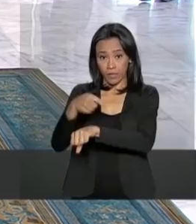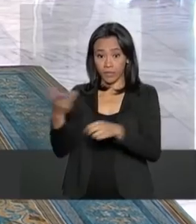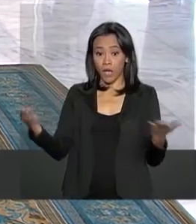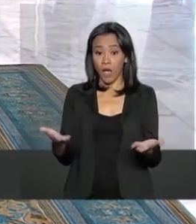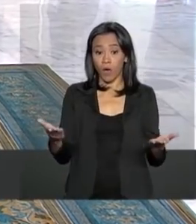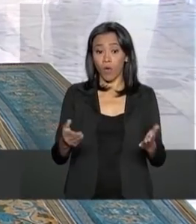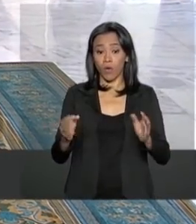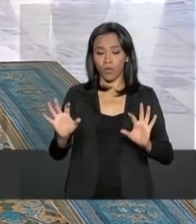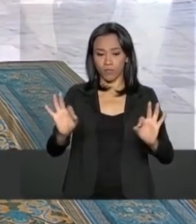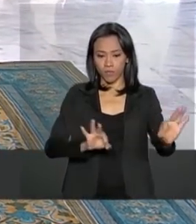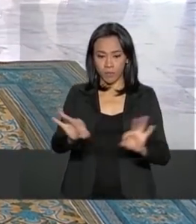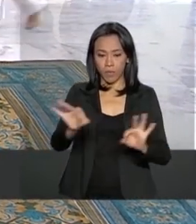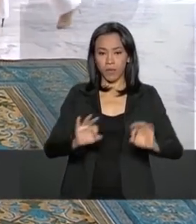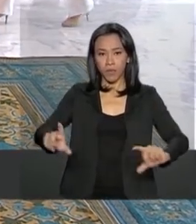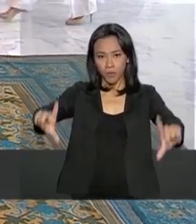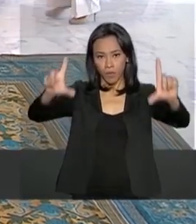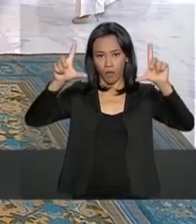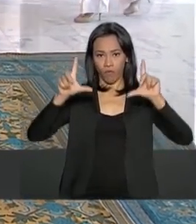foto oficial.